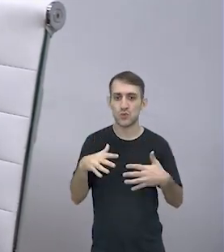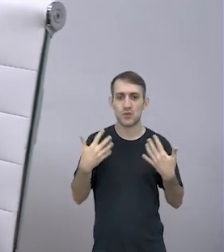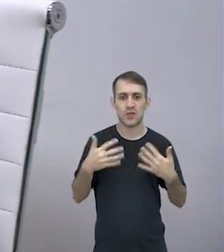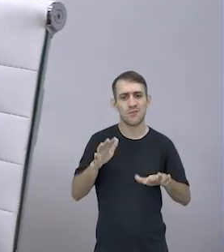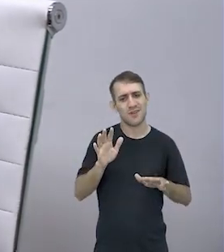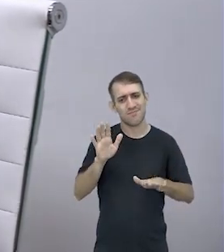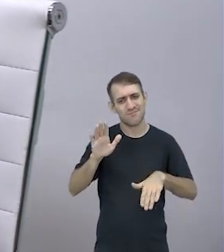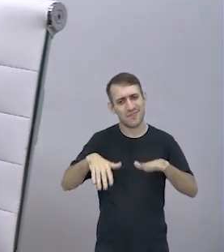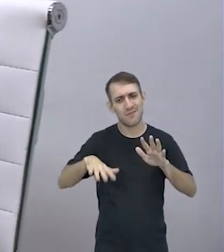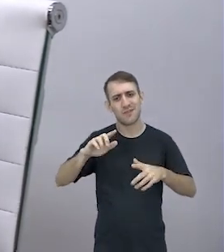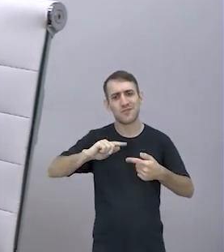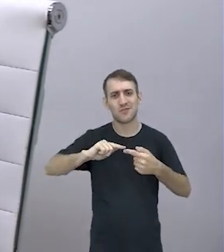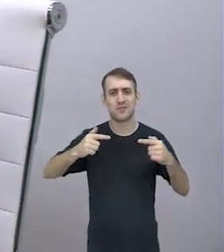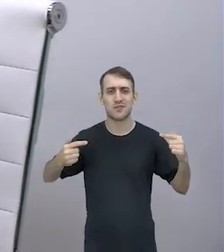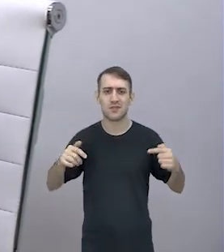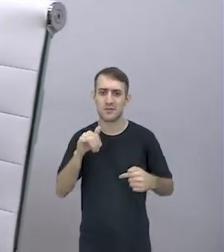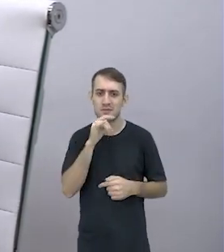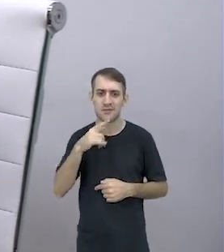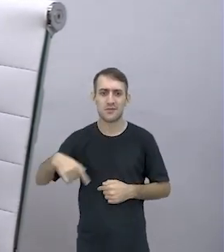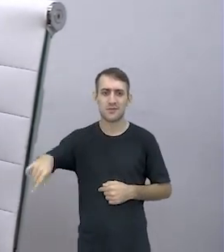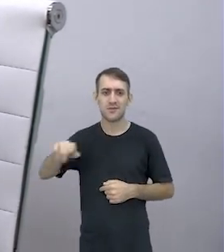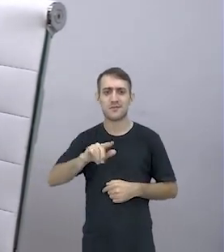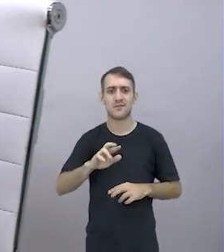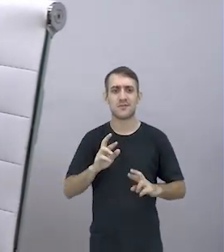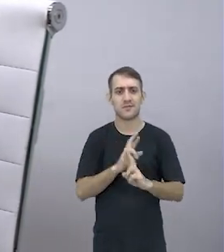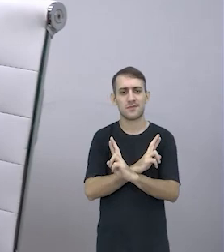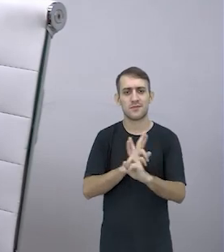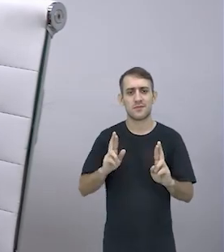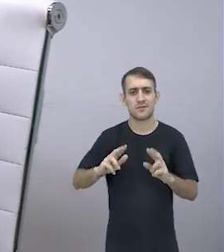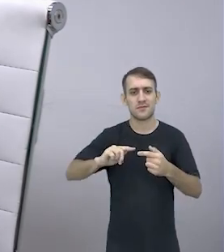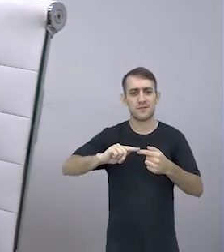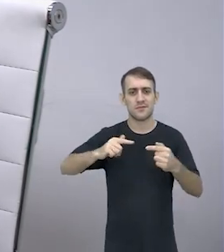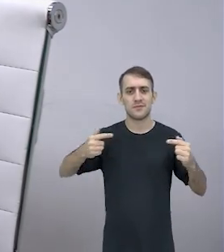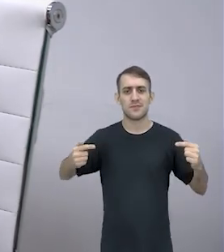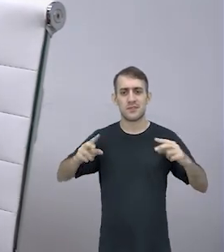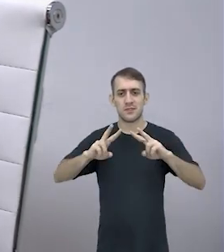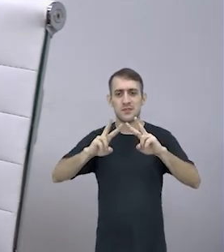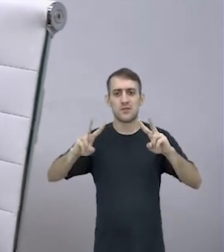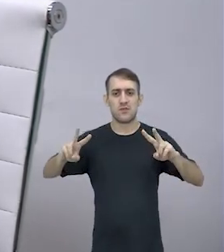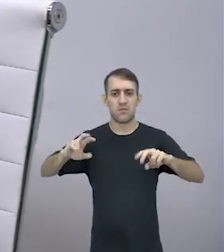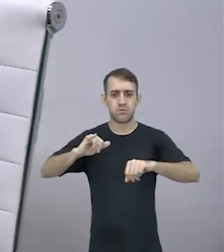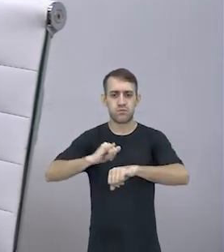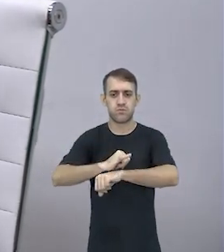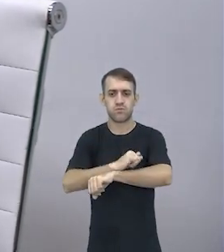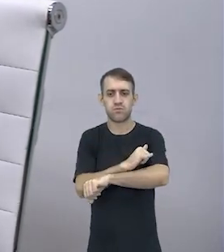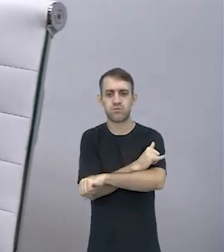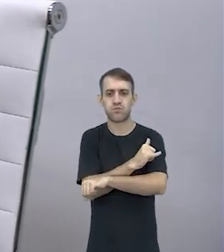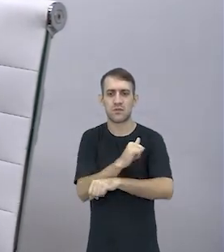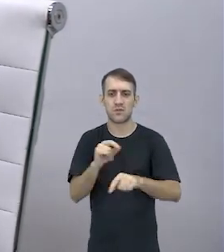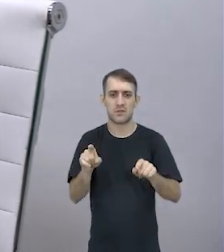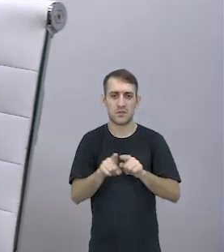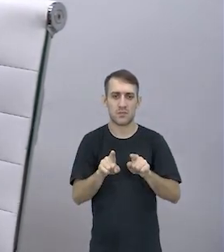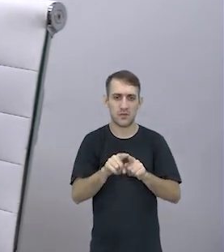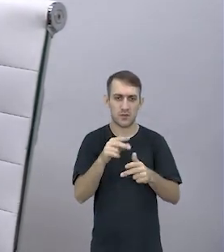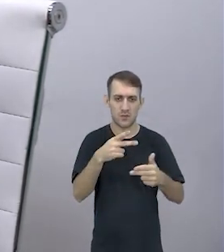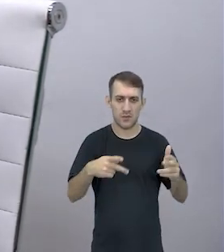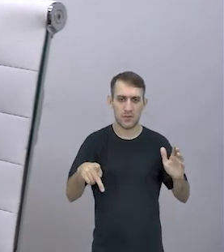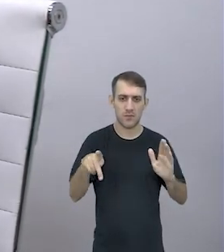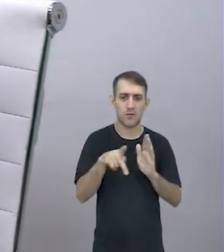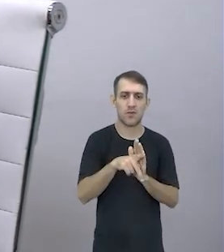depende do gene, né? Eles relacionaram, né? Eles colocaram o gene relacionado à obesidade e à massa gorda nessas